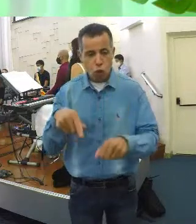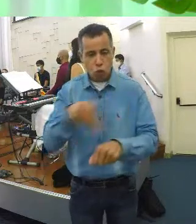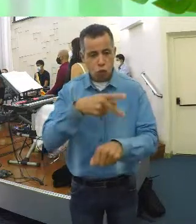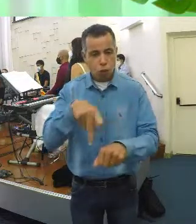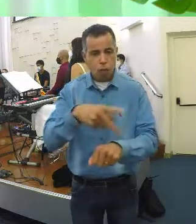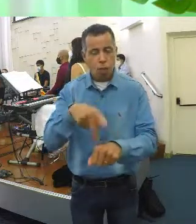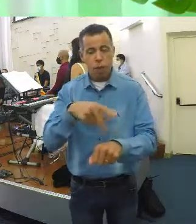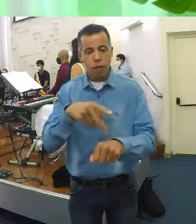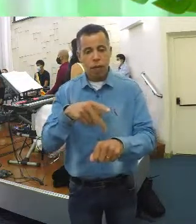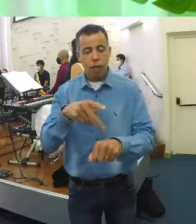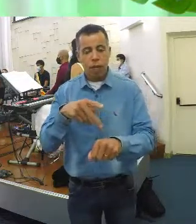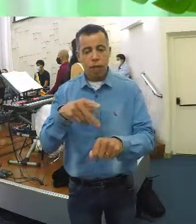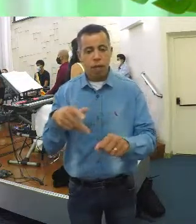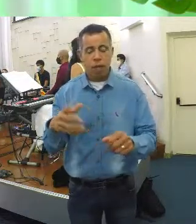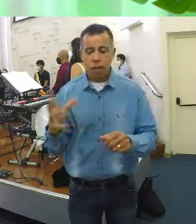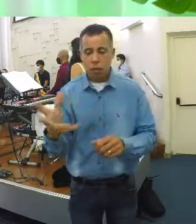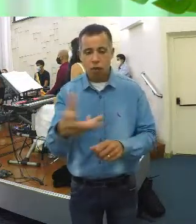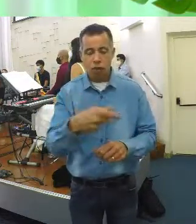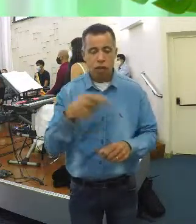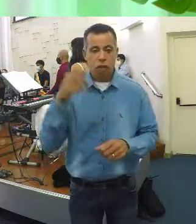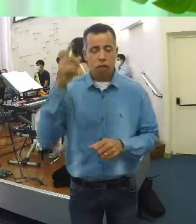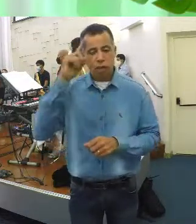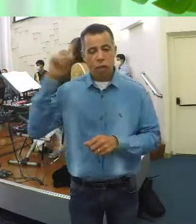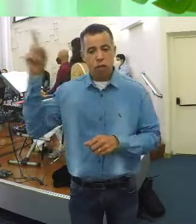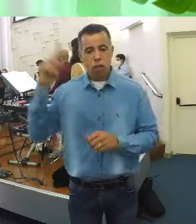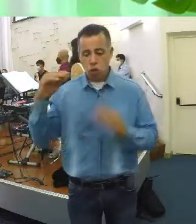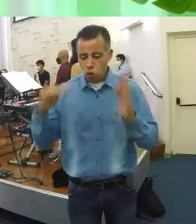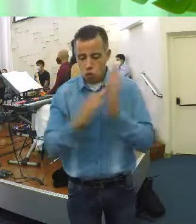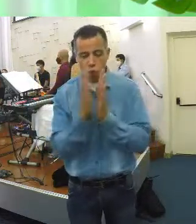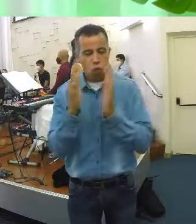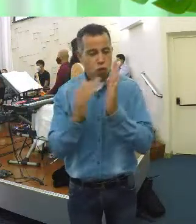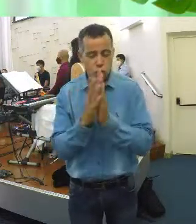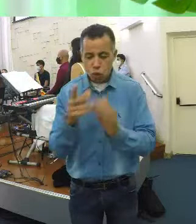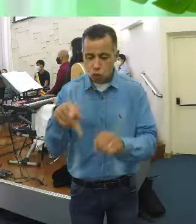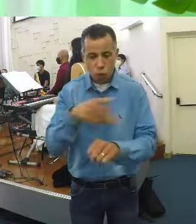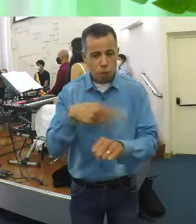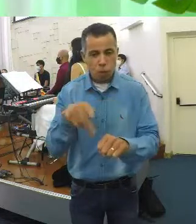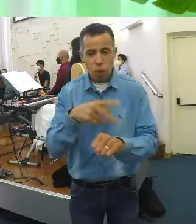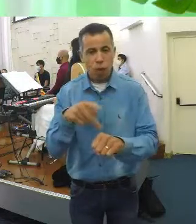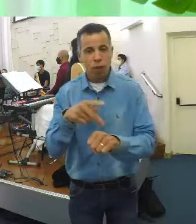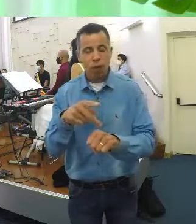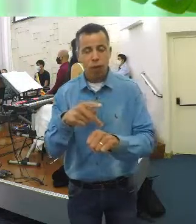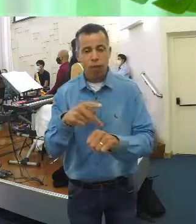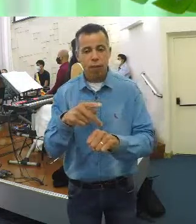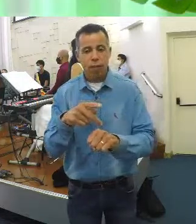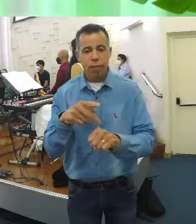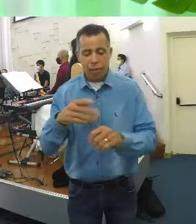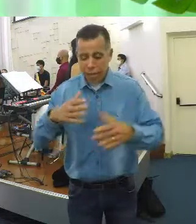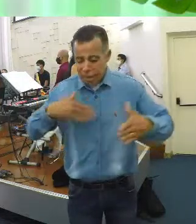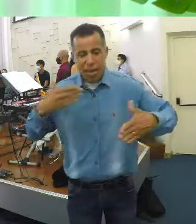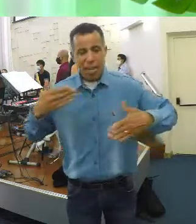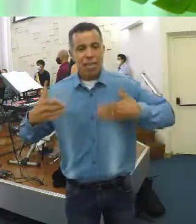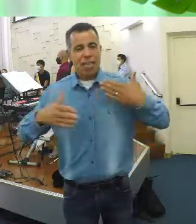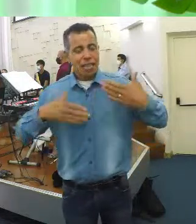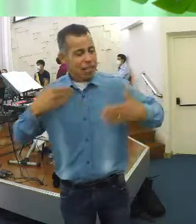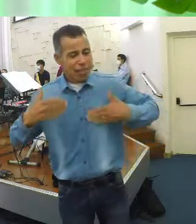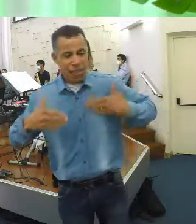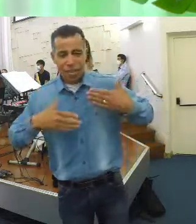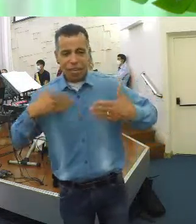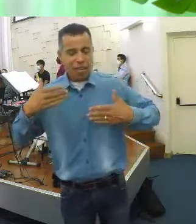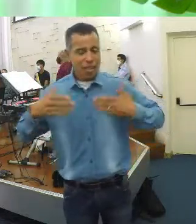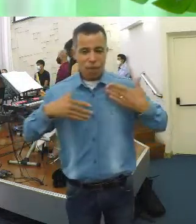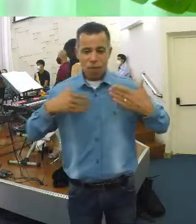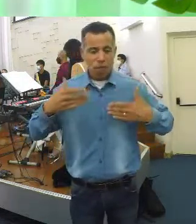salvação. Louvem-te os povos, ó Deus, louvem-te os povos todos. Alegrem-se e exultem